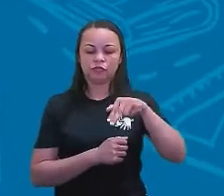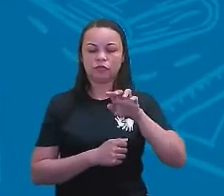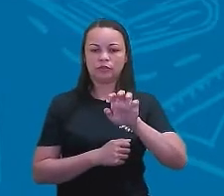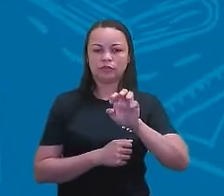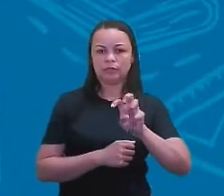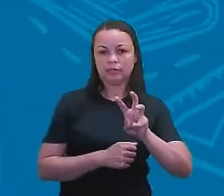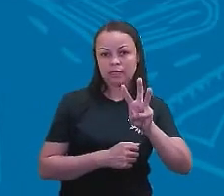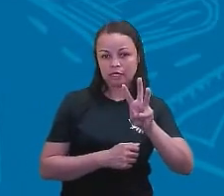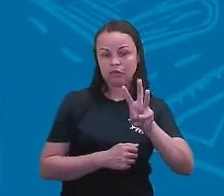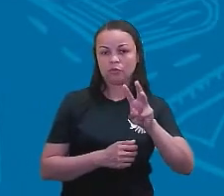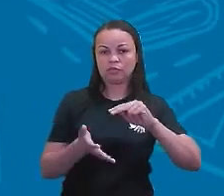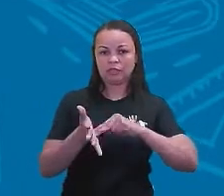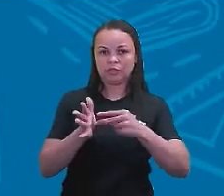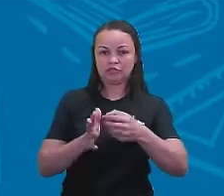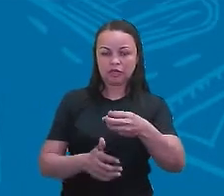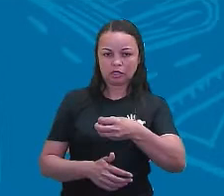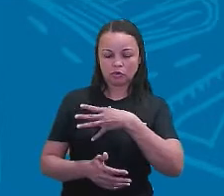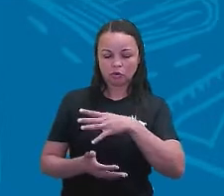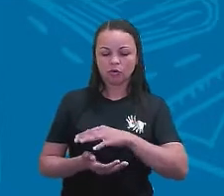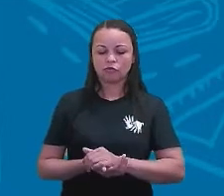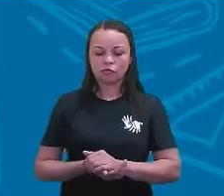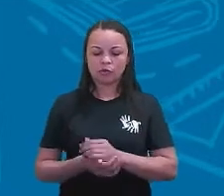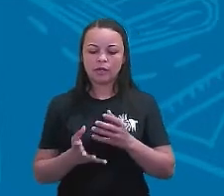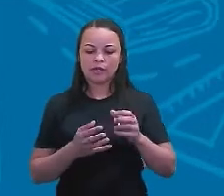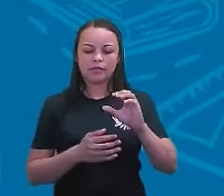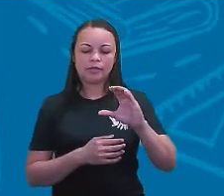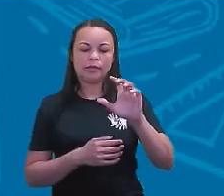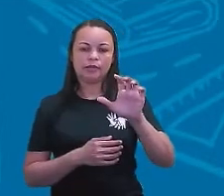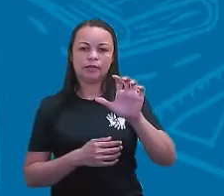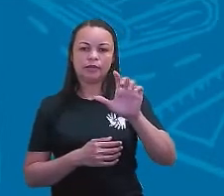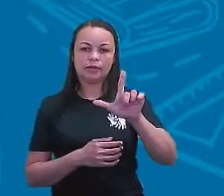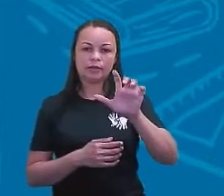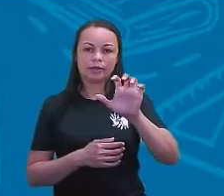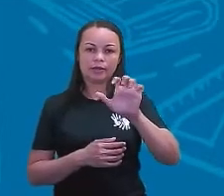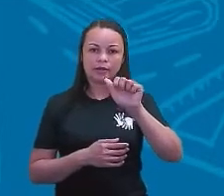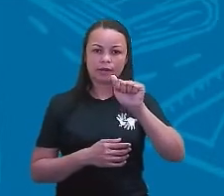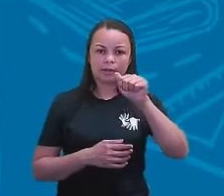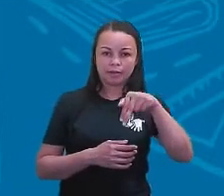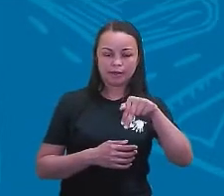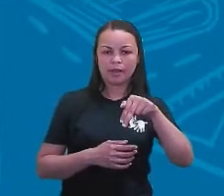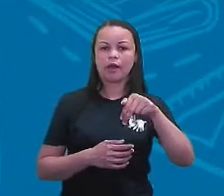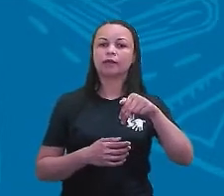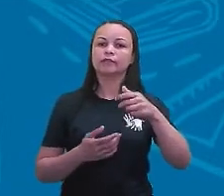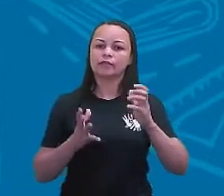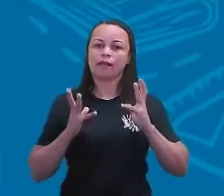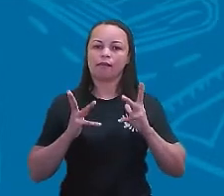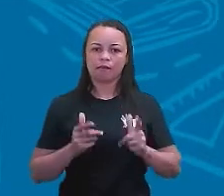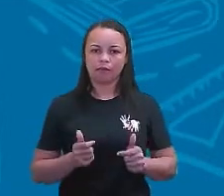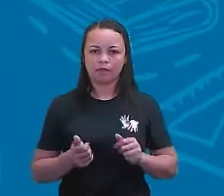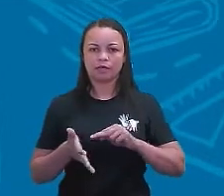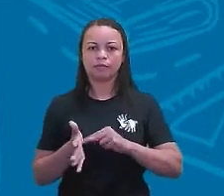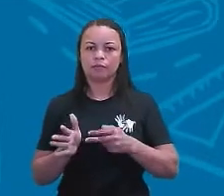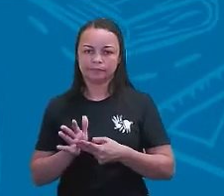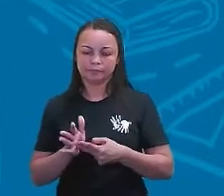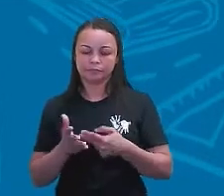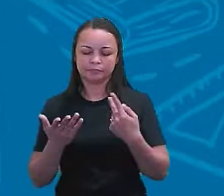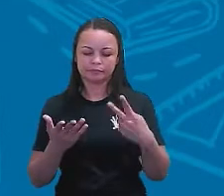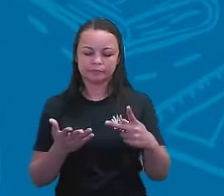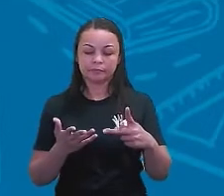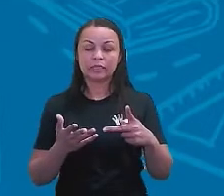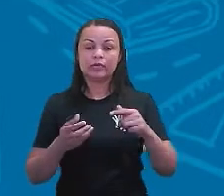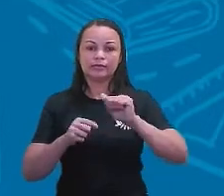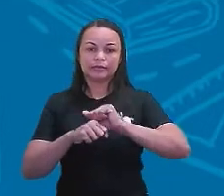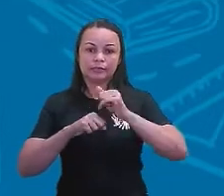significa novo, e clean, que significa limpo. Então, preste atenção, esses adjetivos, ele